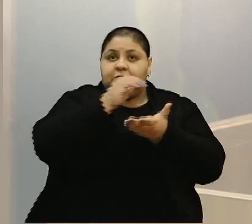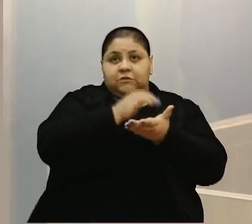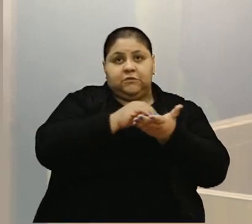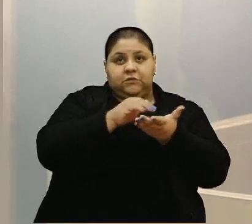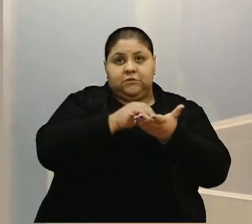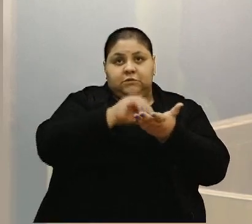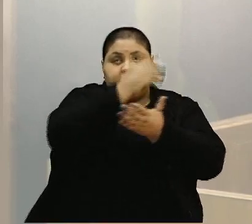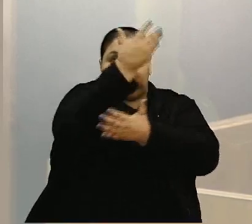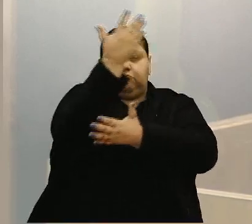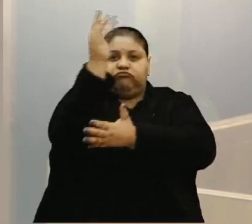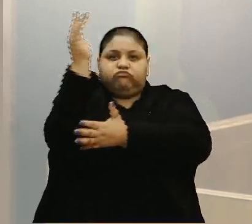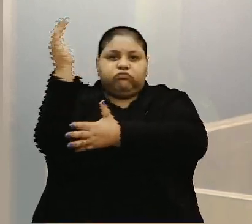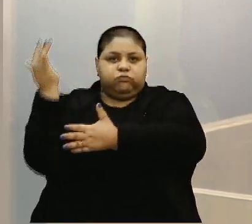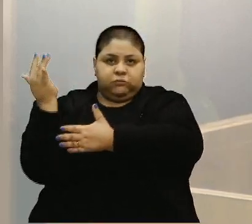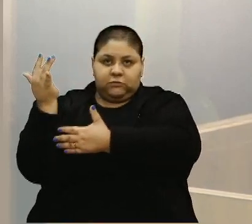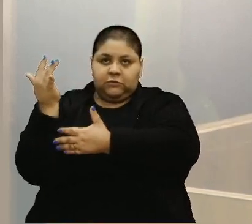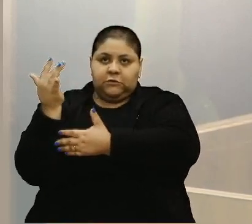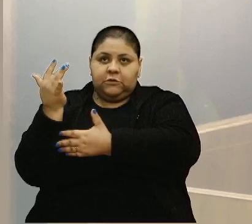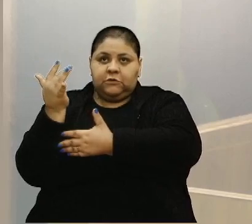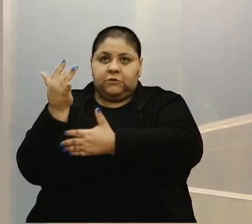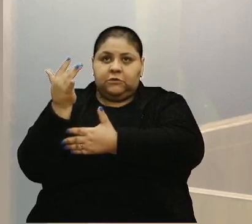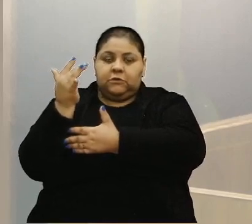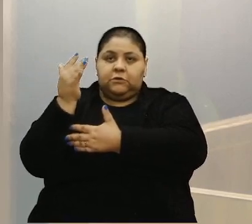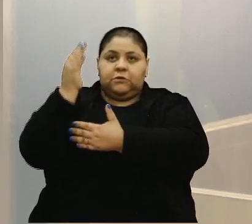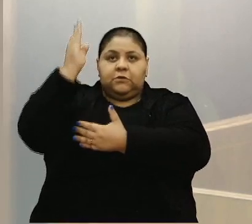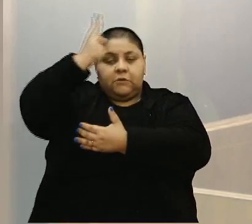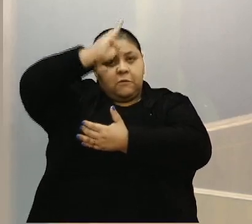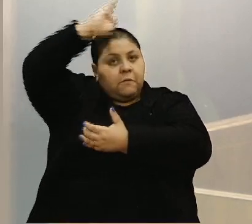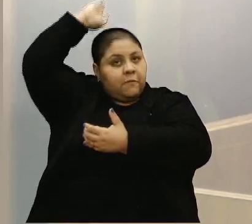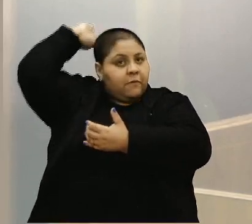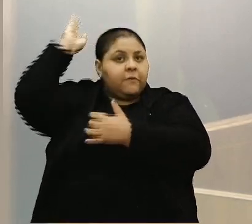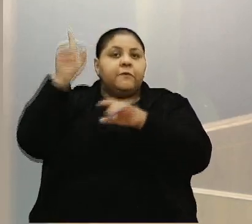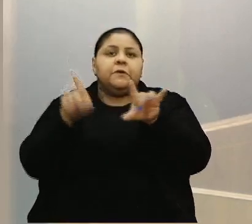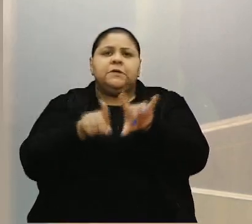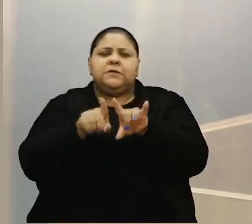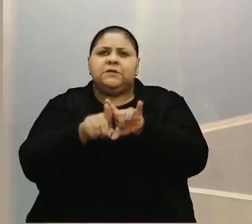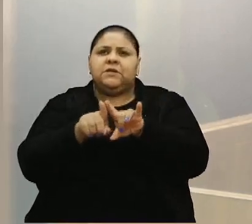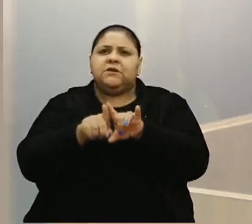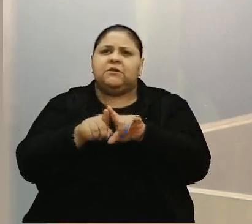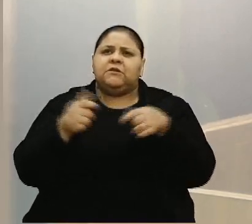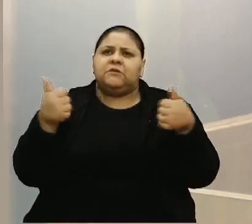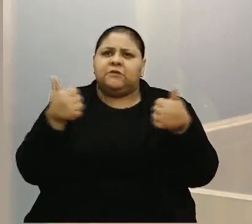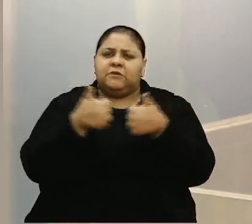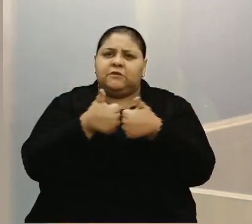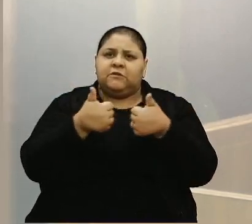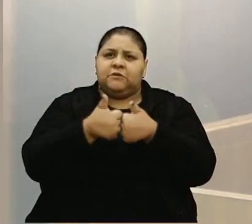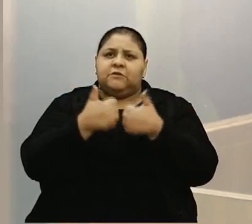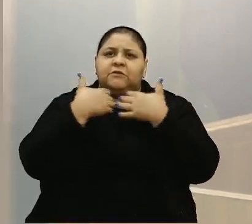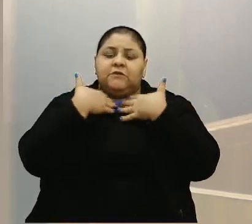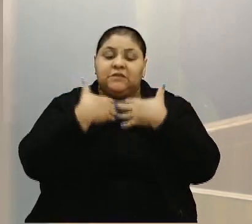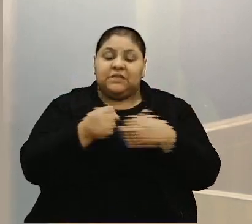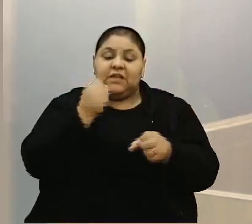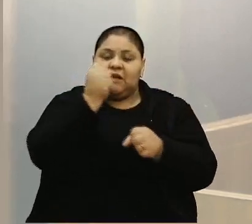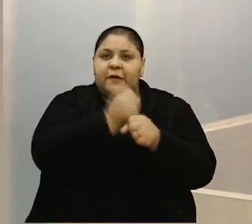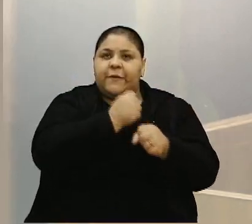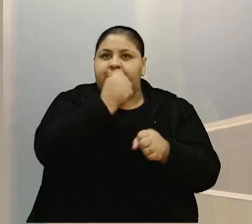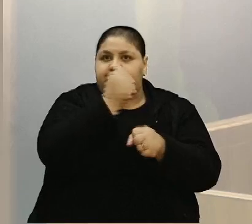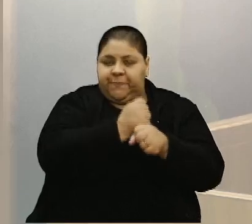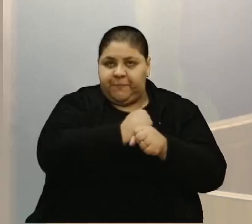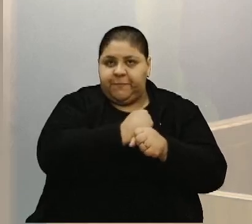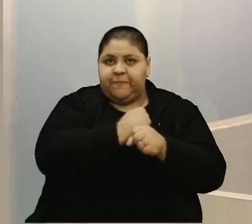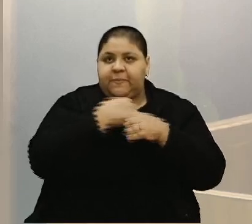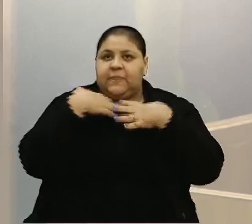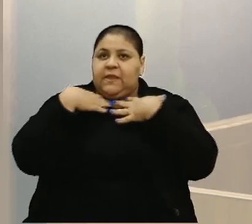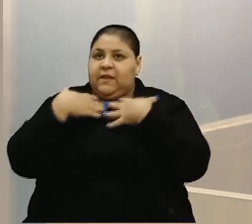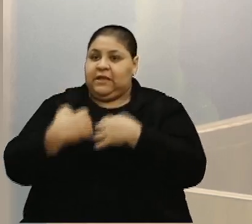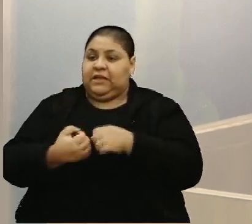Meio Ambiente, para os bombeiros. Eu também estive reunindo com a Secretaria de Obras, com a Secretaria